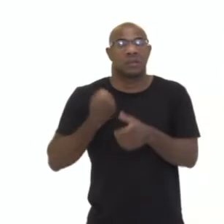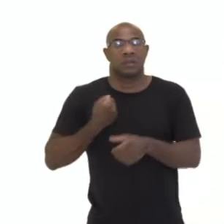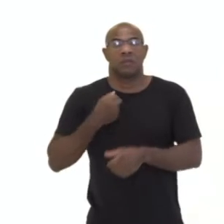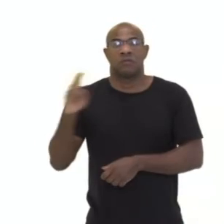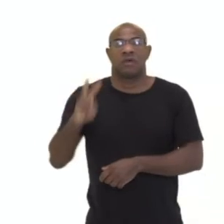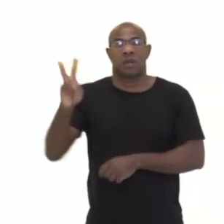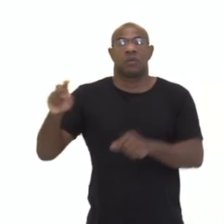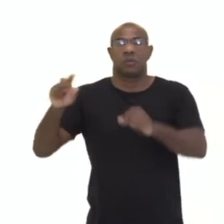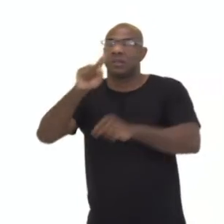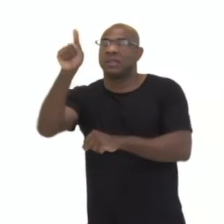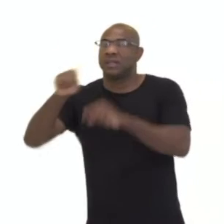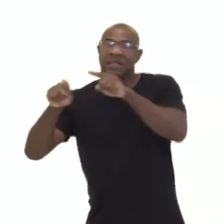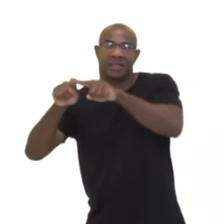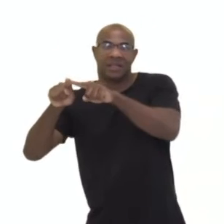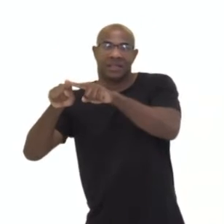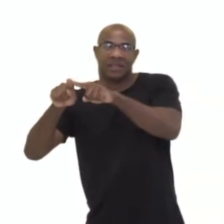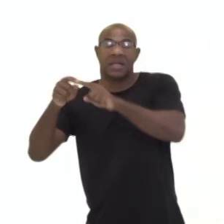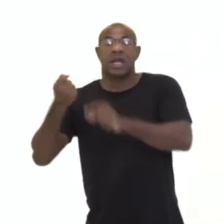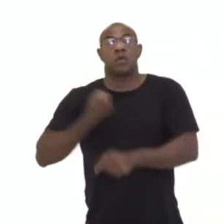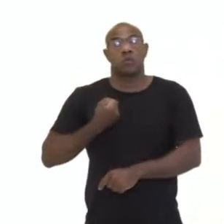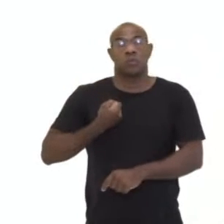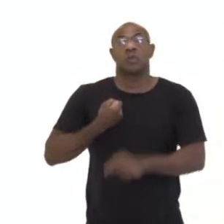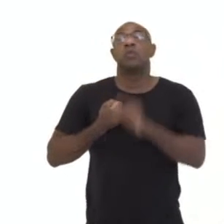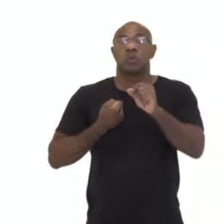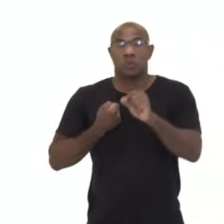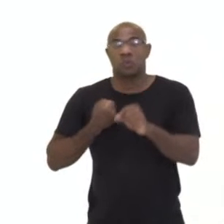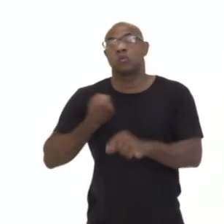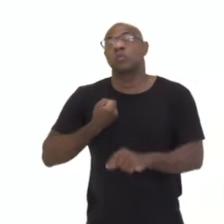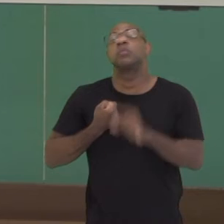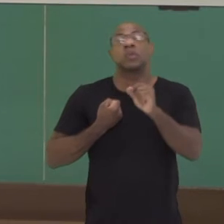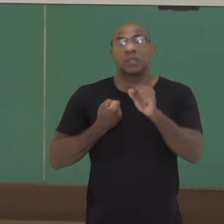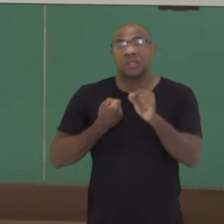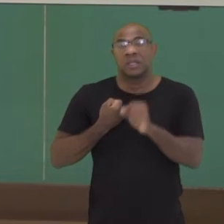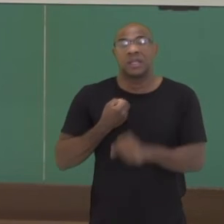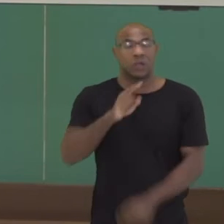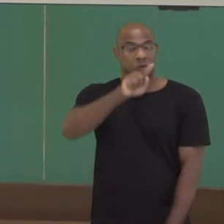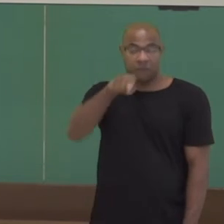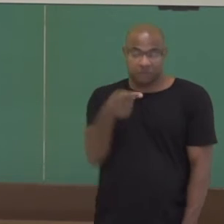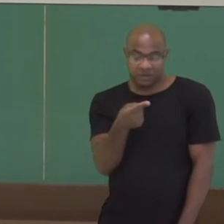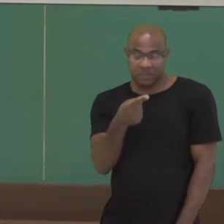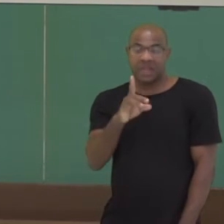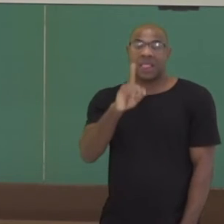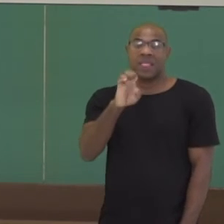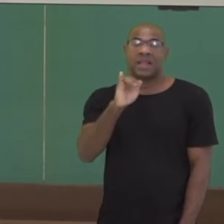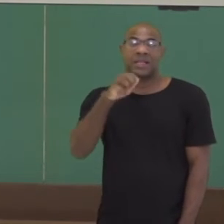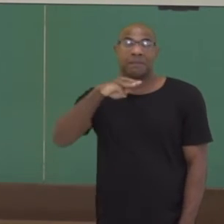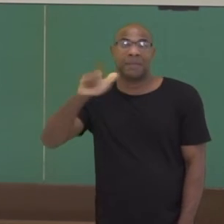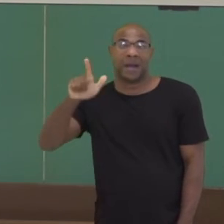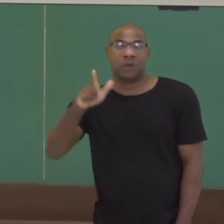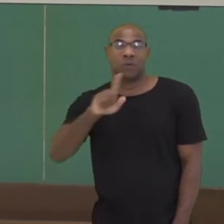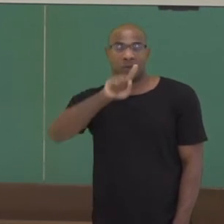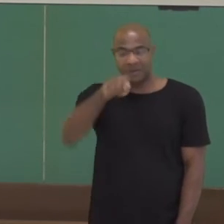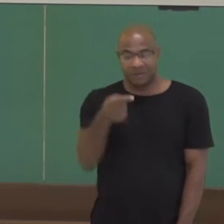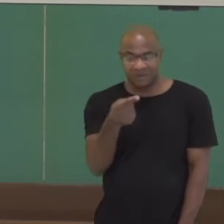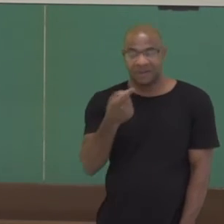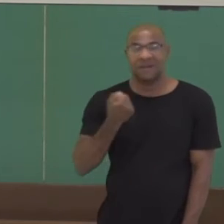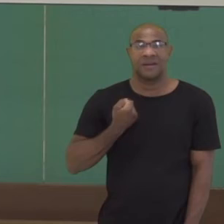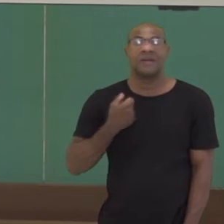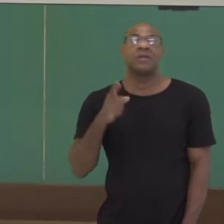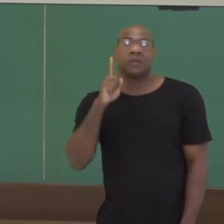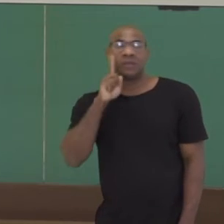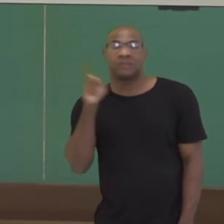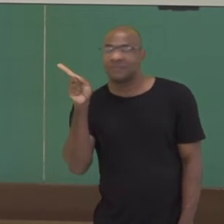valor de z em um número decimal. Lembra como que a gente faz para transformar